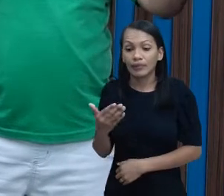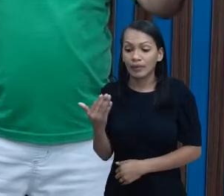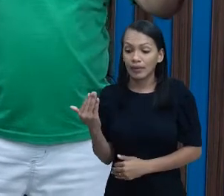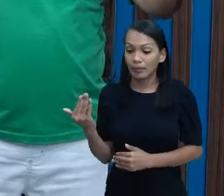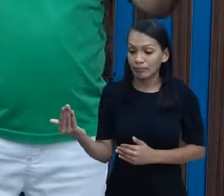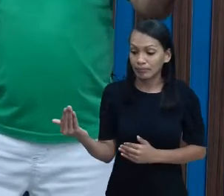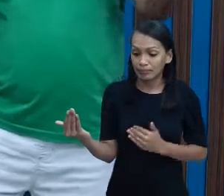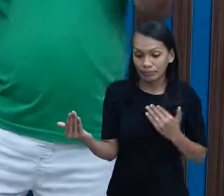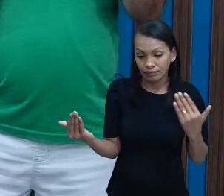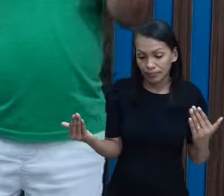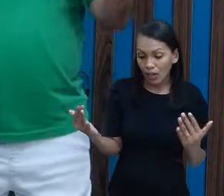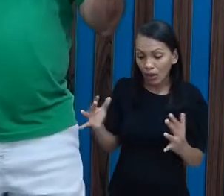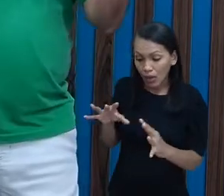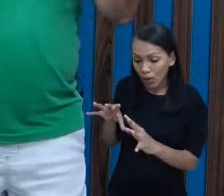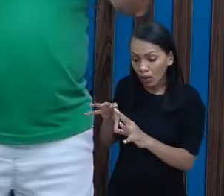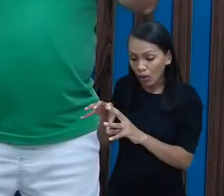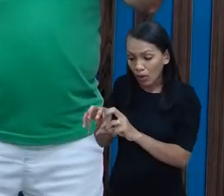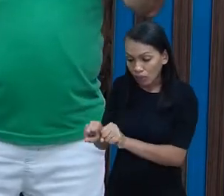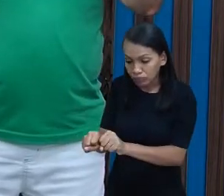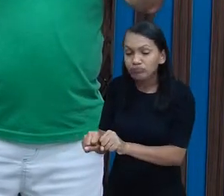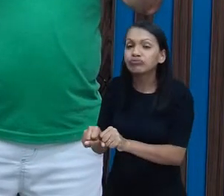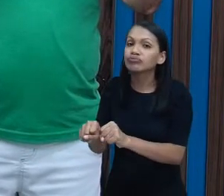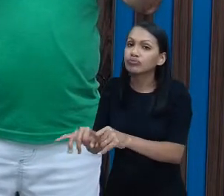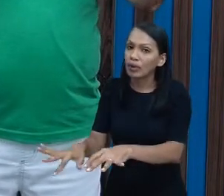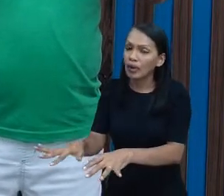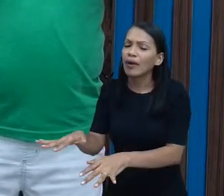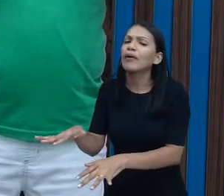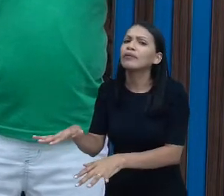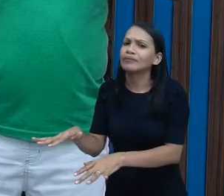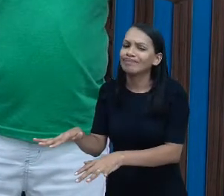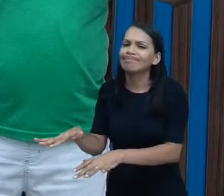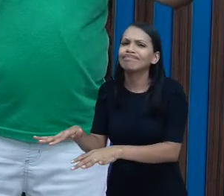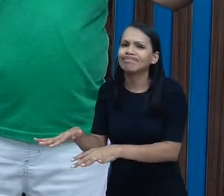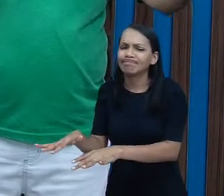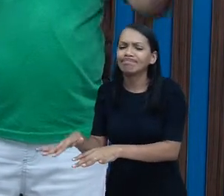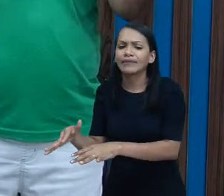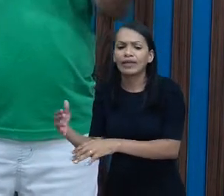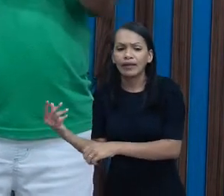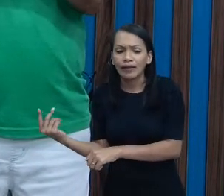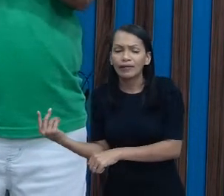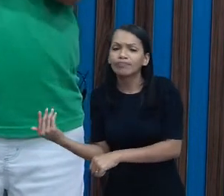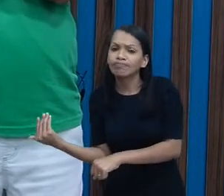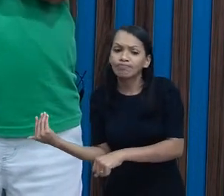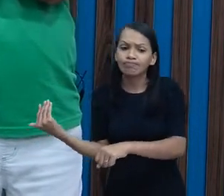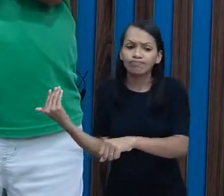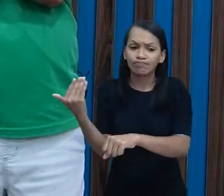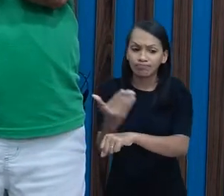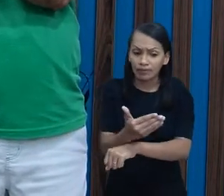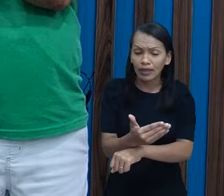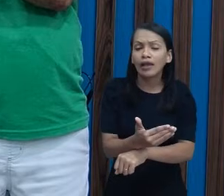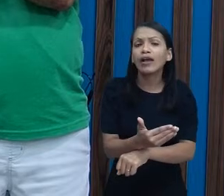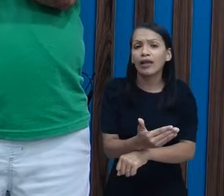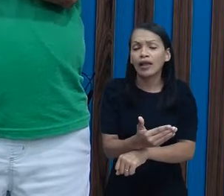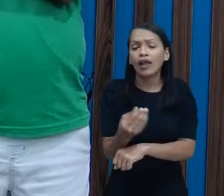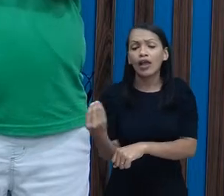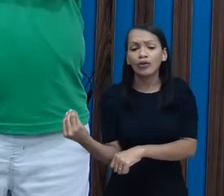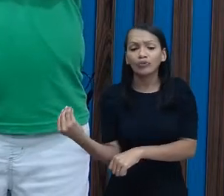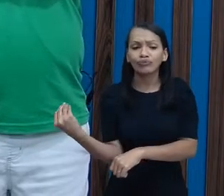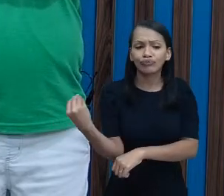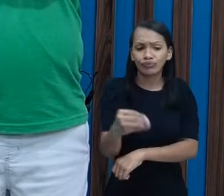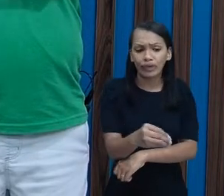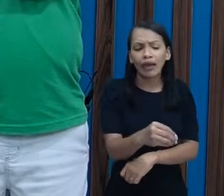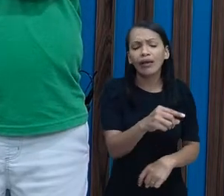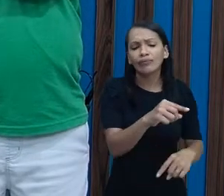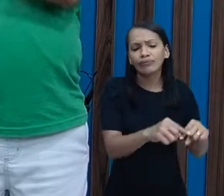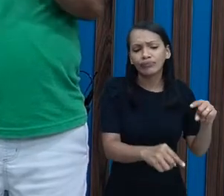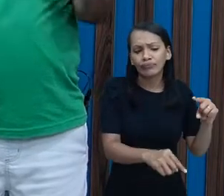e metrópole, onde a colônia tinha a obrigação de enviar para a metrópole matéria-prima, que